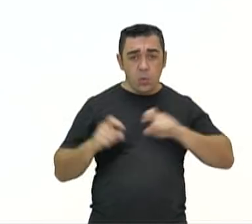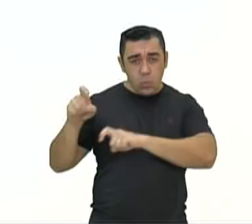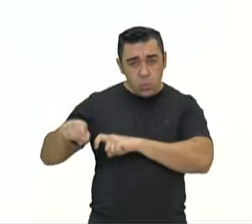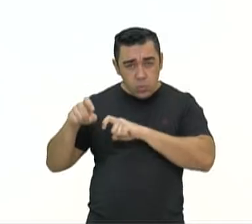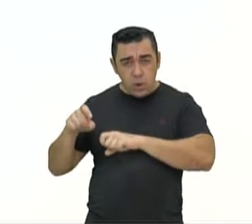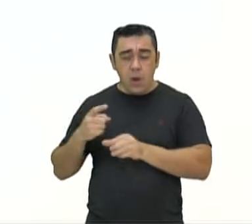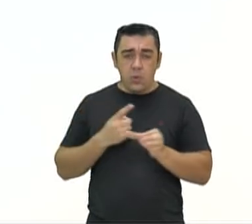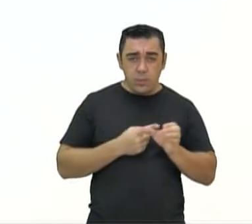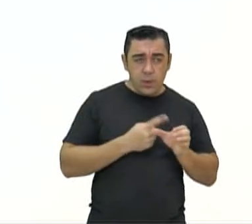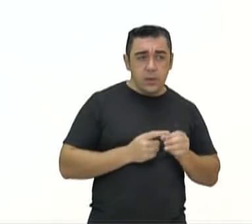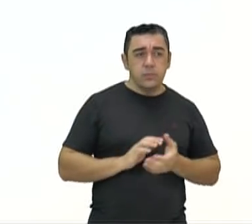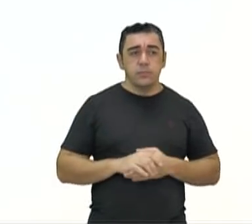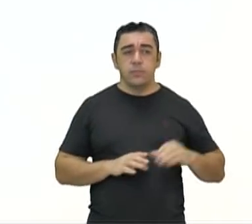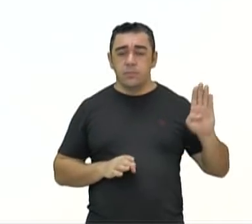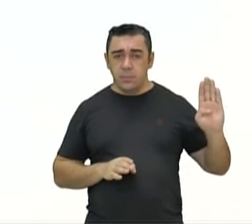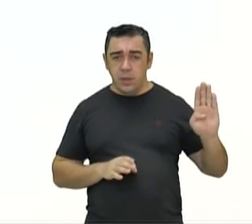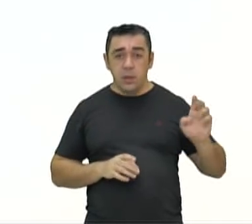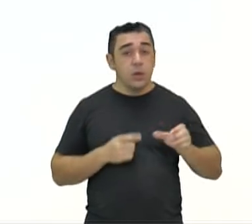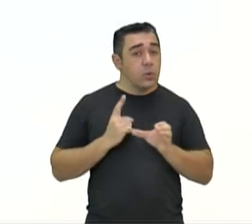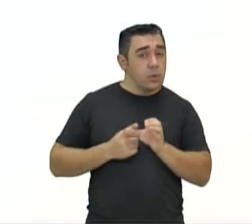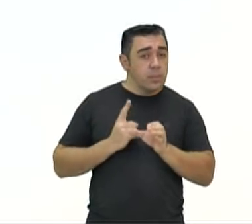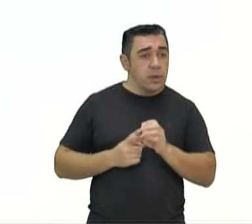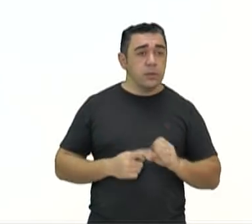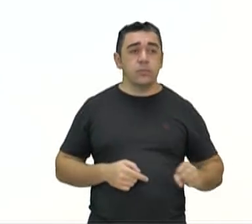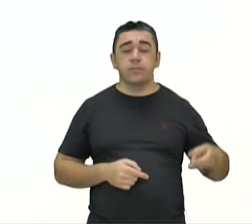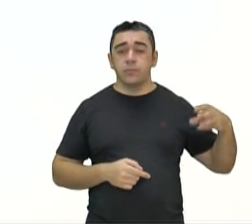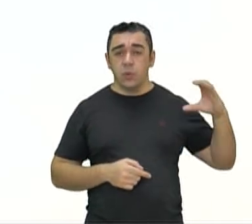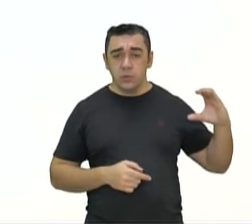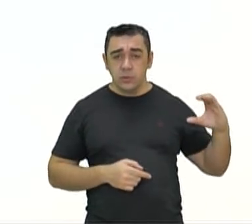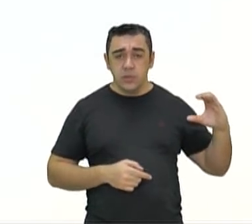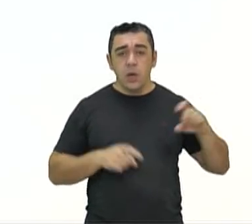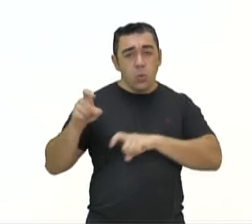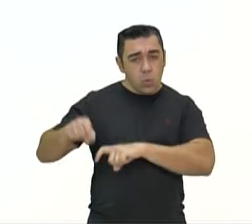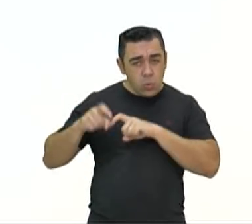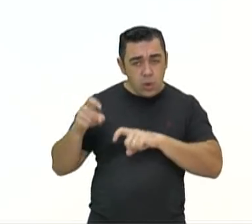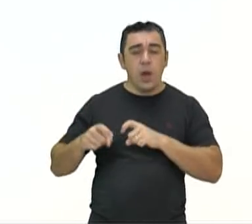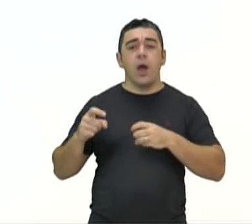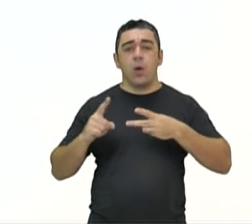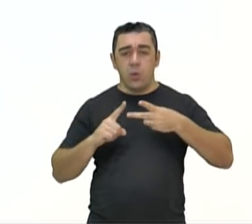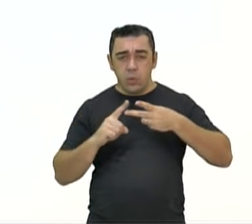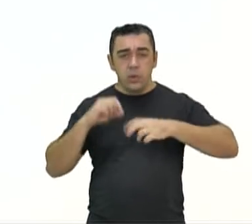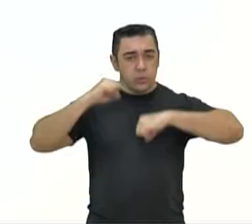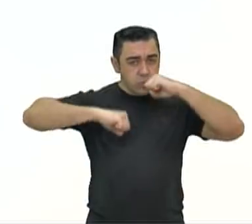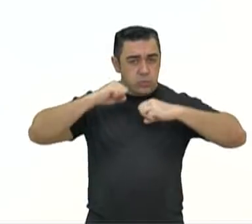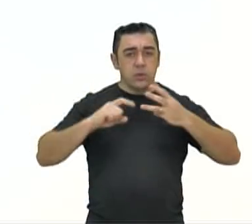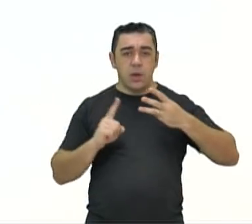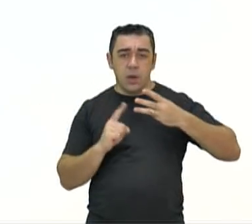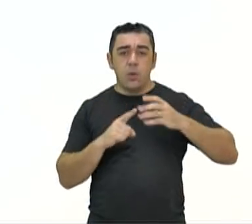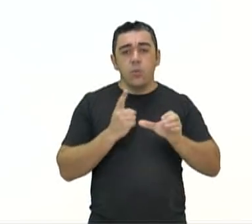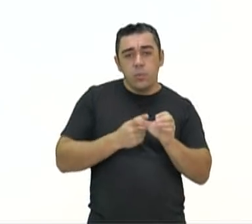só urbano, ou rural, industrial e urbano? Pense aí que a gente já volta com a resposta.